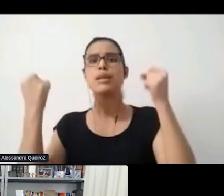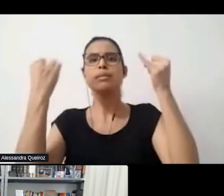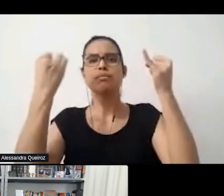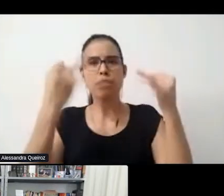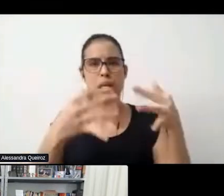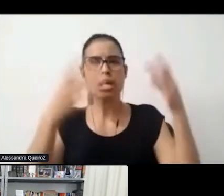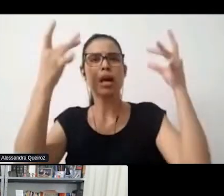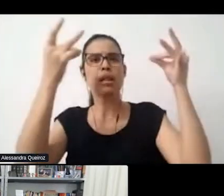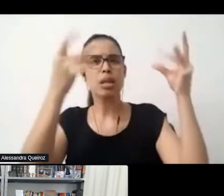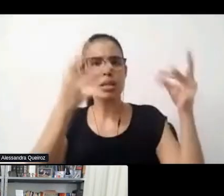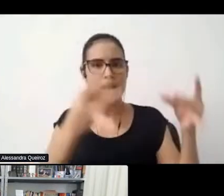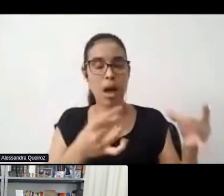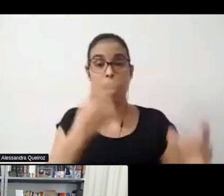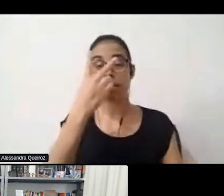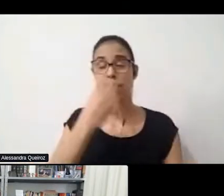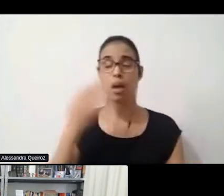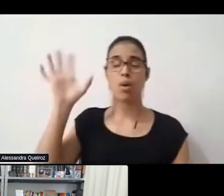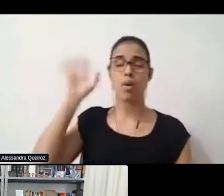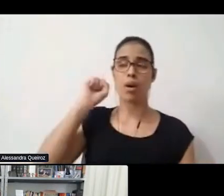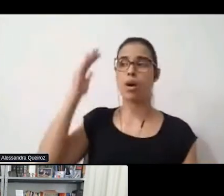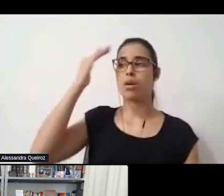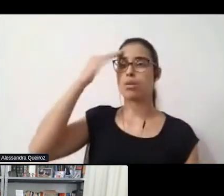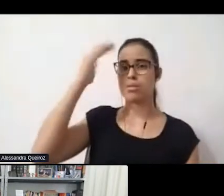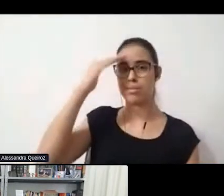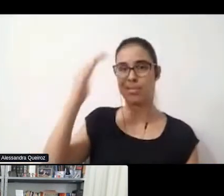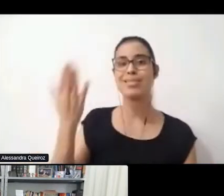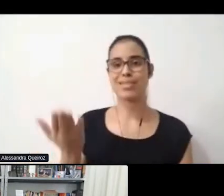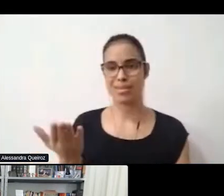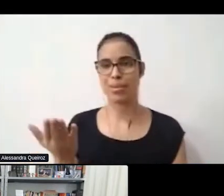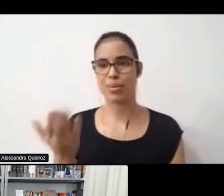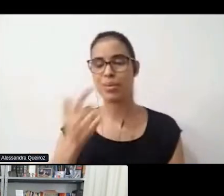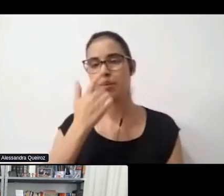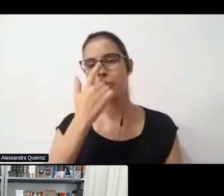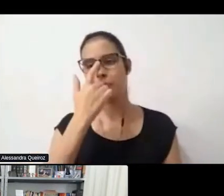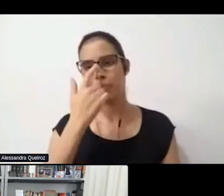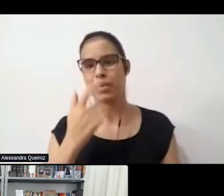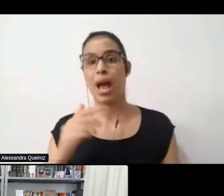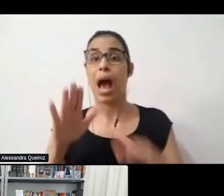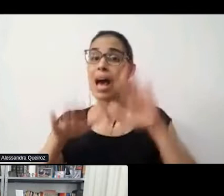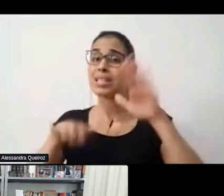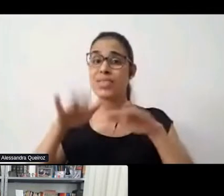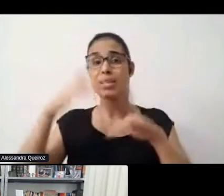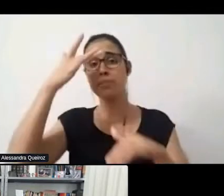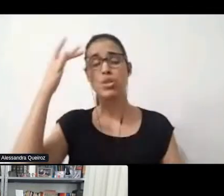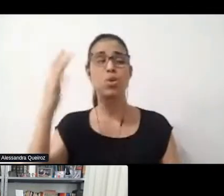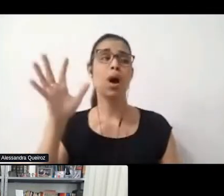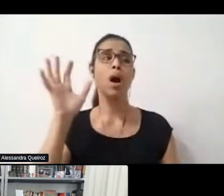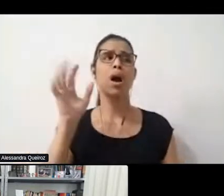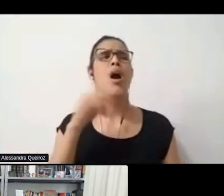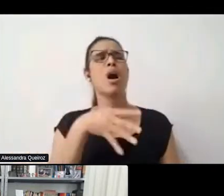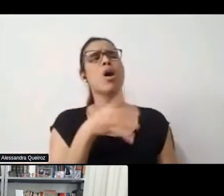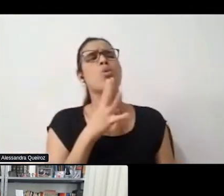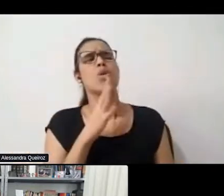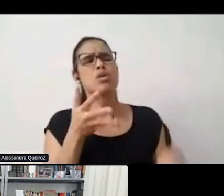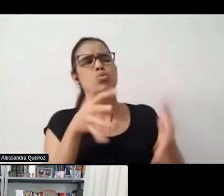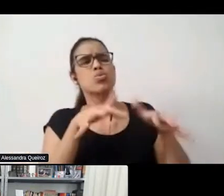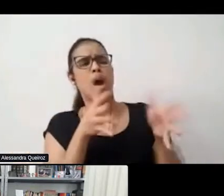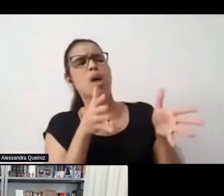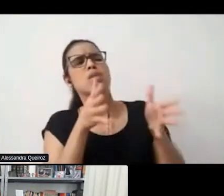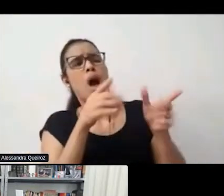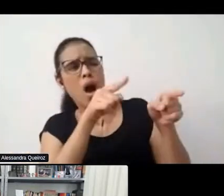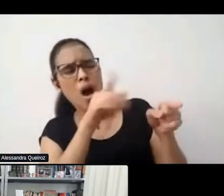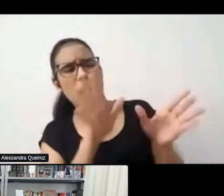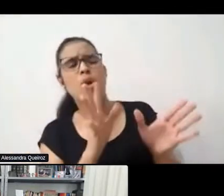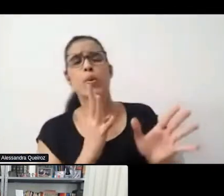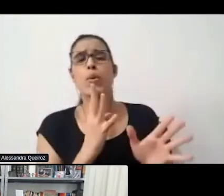de desconhecimento. Tem muita gente que já ouviu falar, mas nunca se interessou pelo assunto. Tem gente que